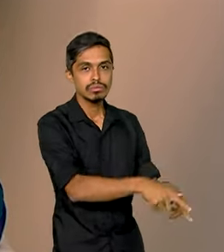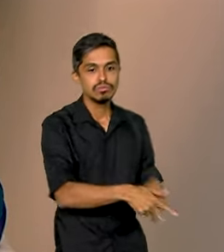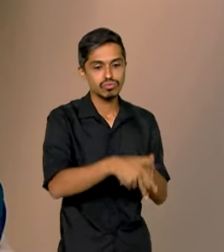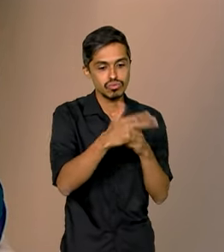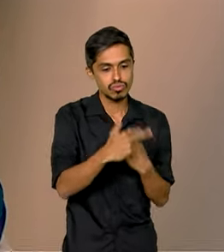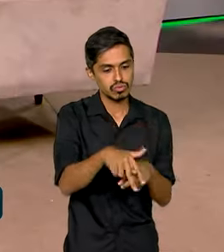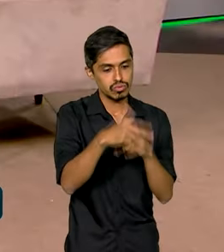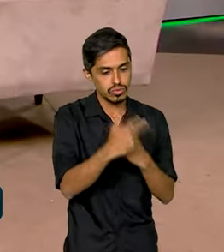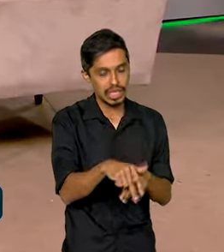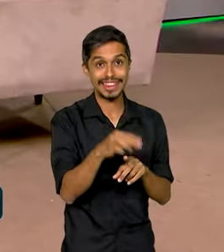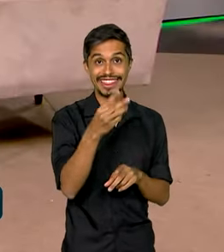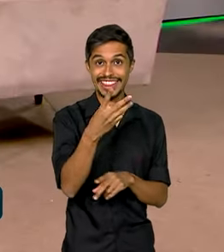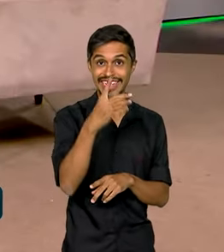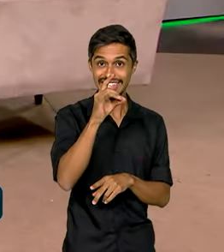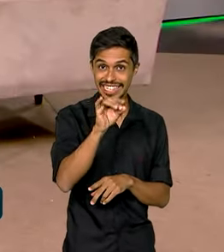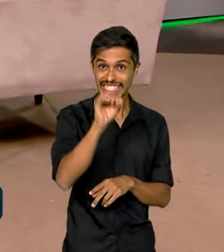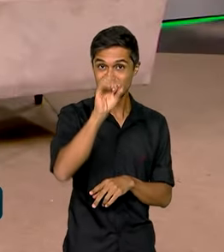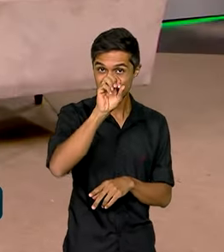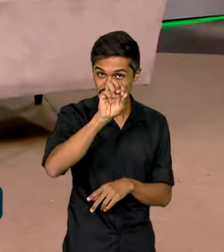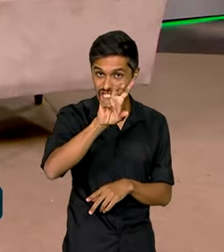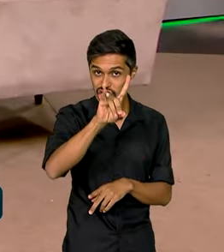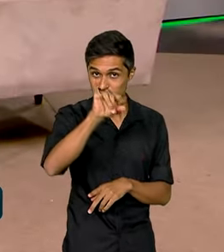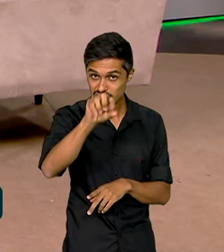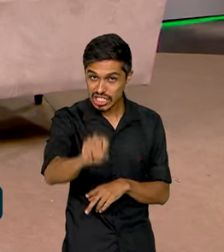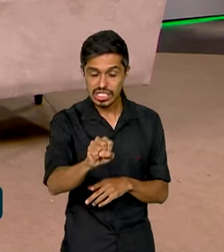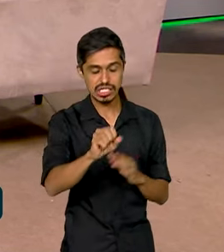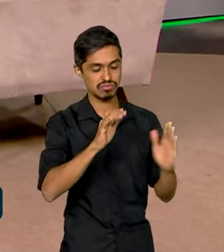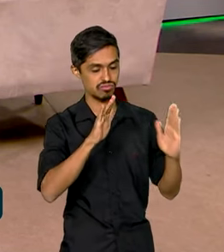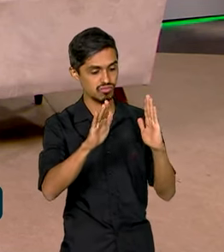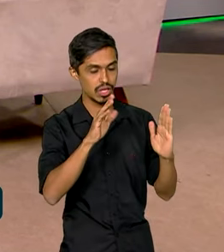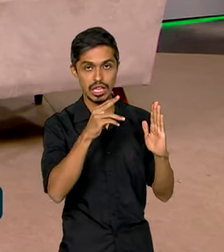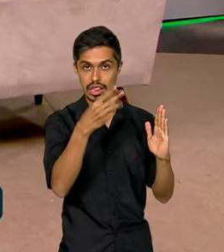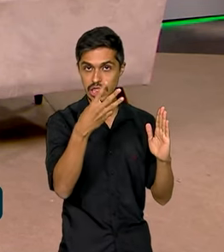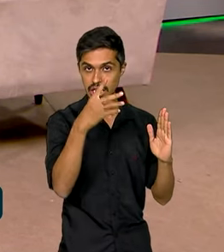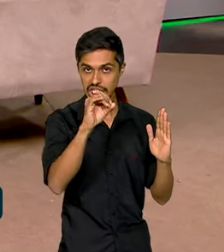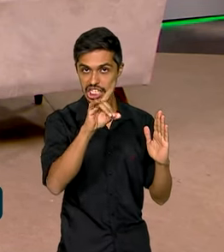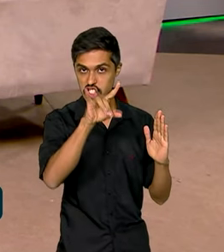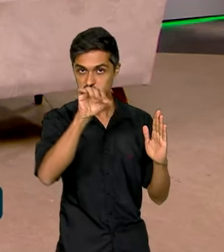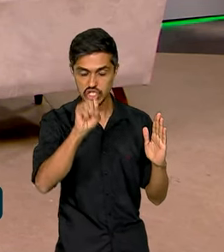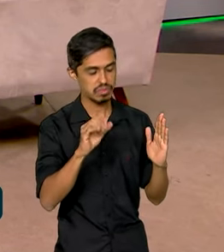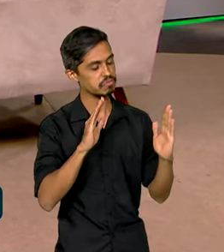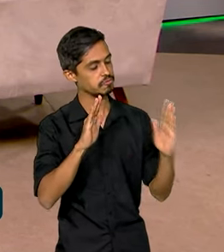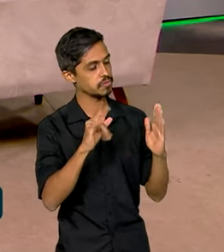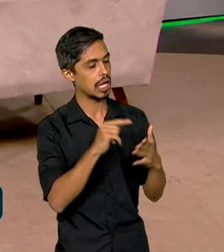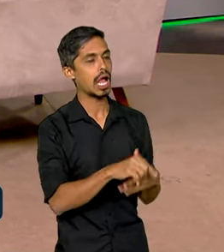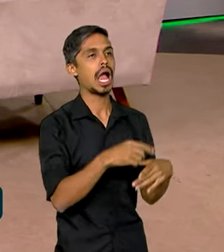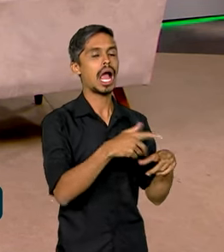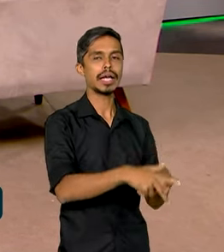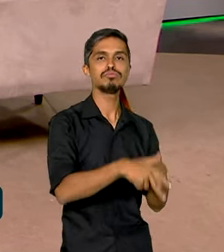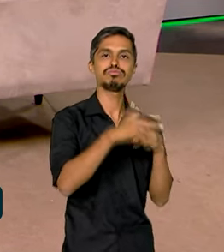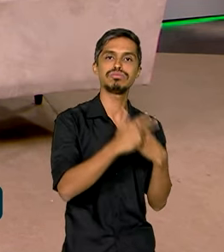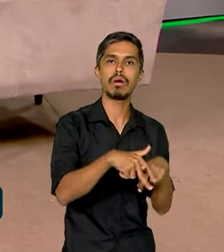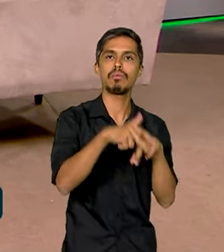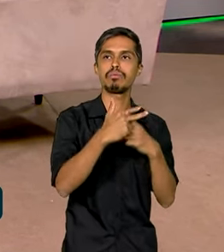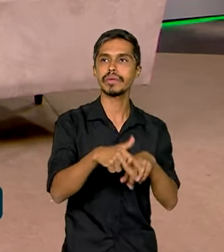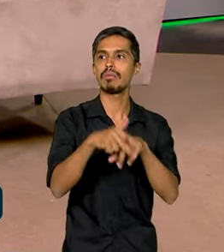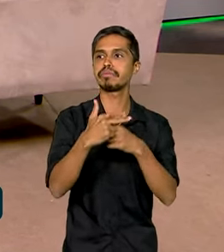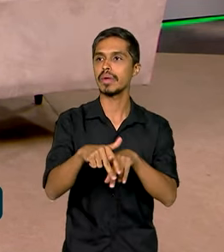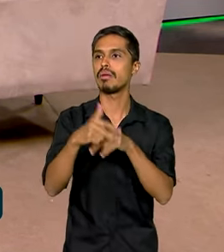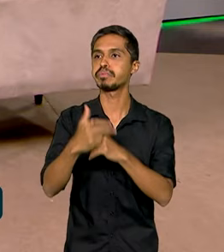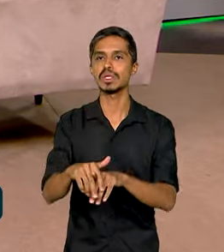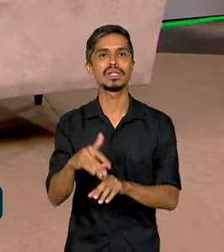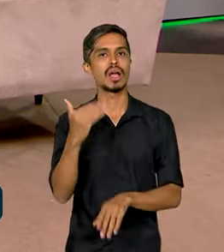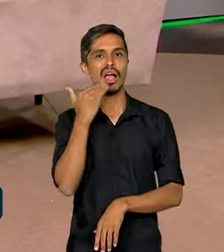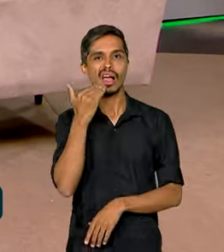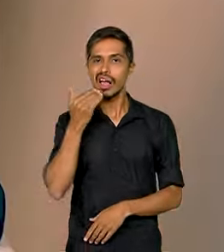consertar perfeito se não for consertado se ele não entrega um produto eh se ele não resolve o problema se ele não conserta aquele